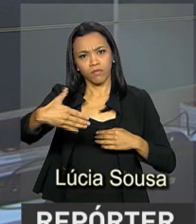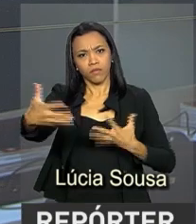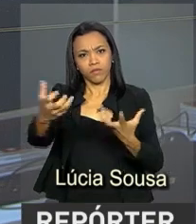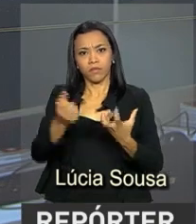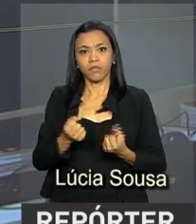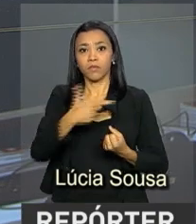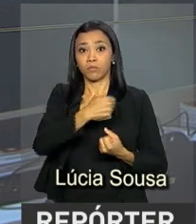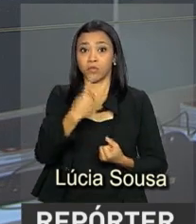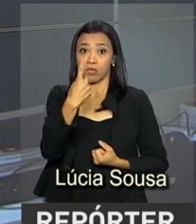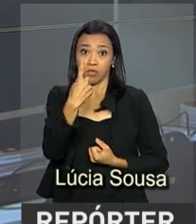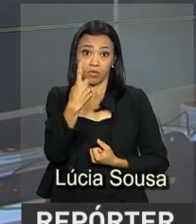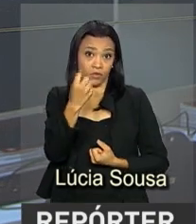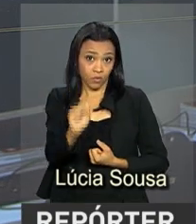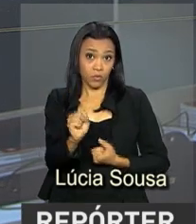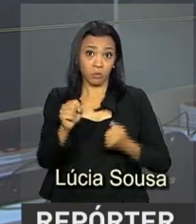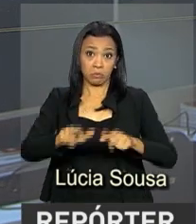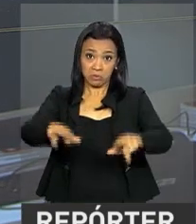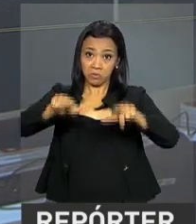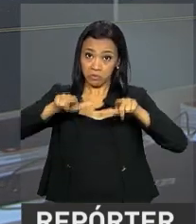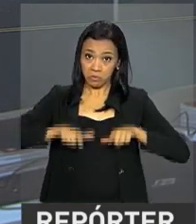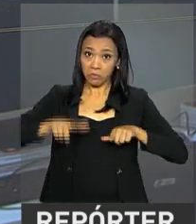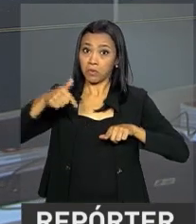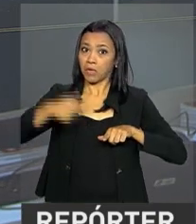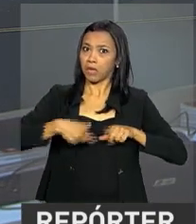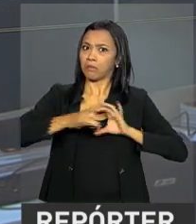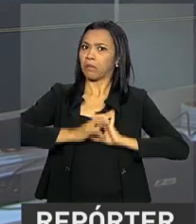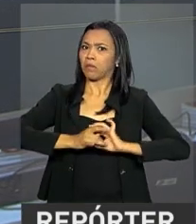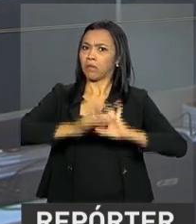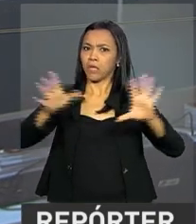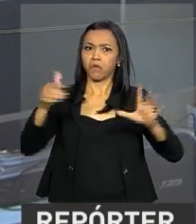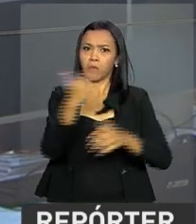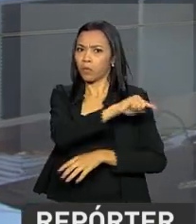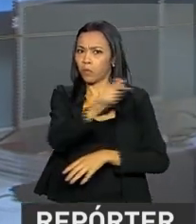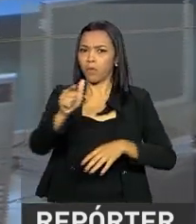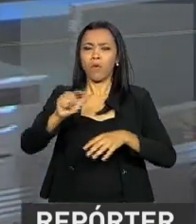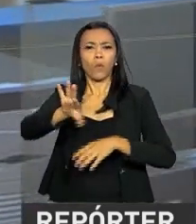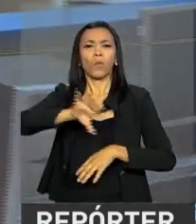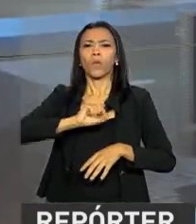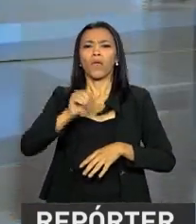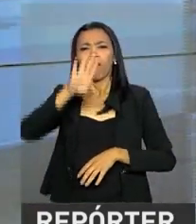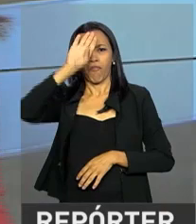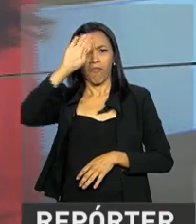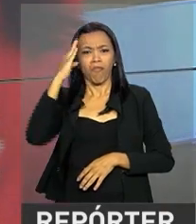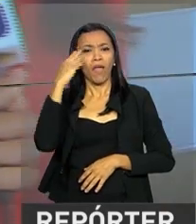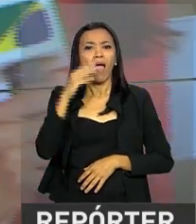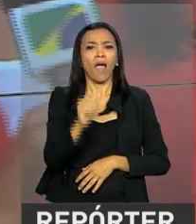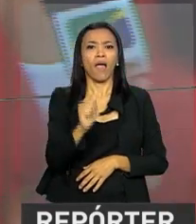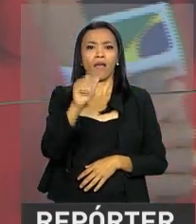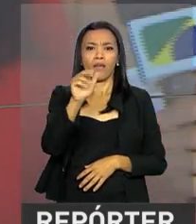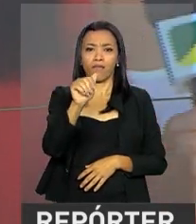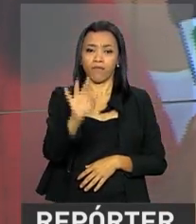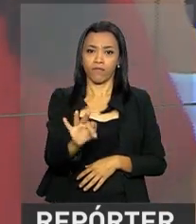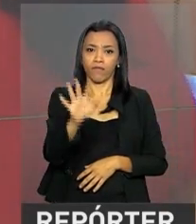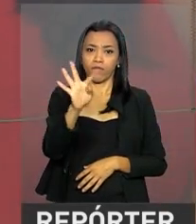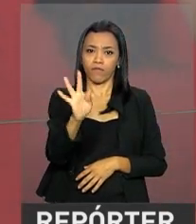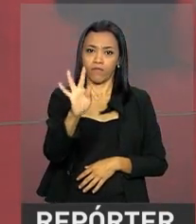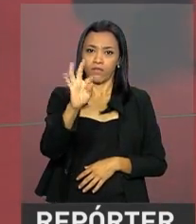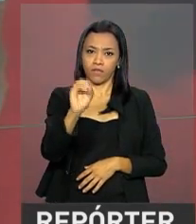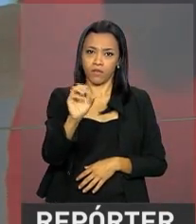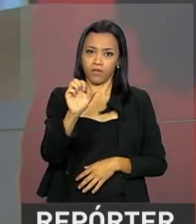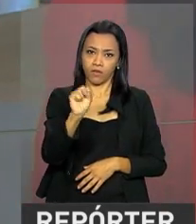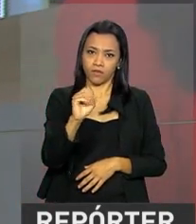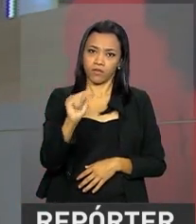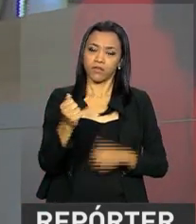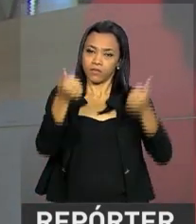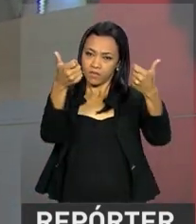o certificado de área livre de febre aftosa. Vamos ao vivo ao Palácio do Planalto. A repórter Paola De Orte tem as informações para a